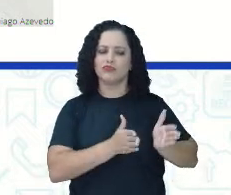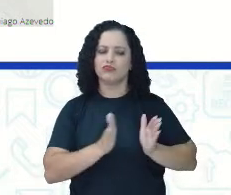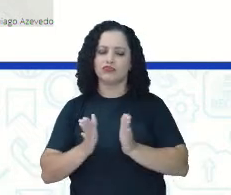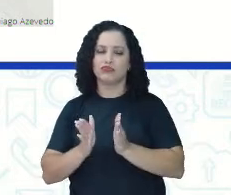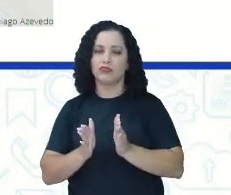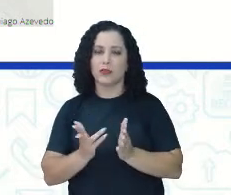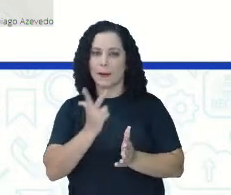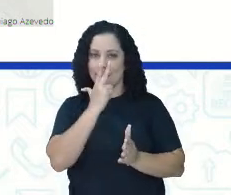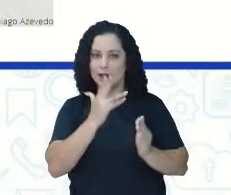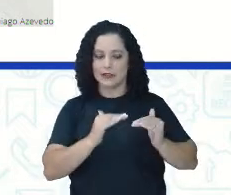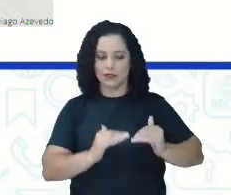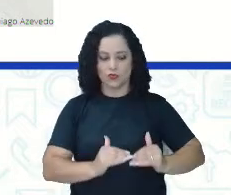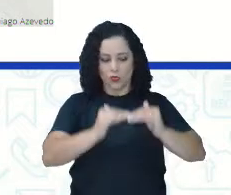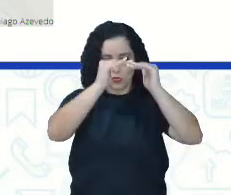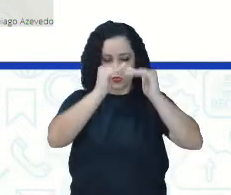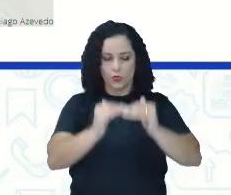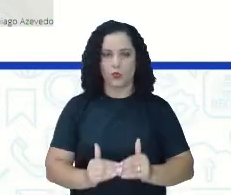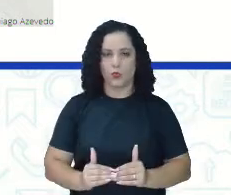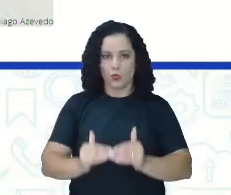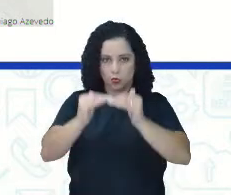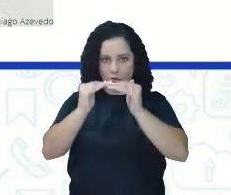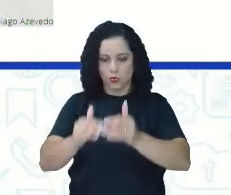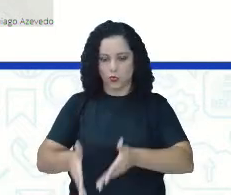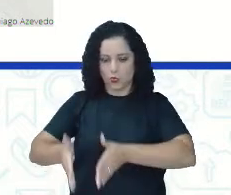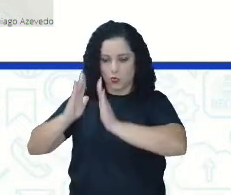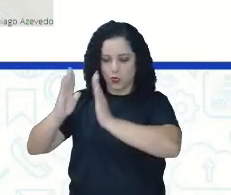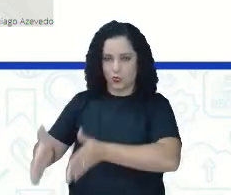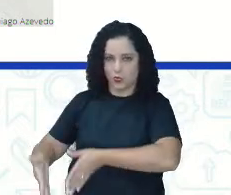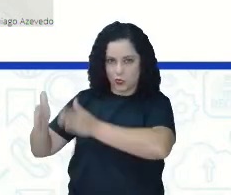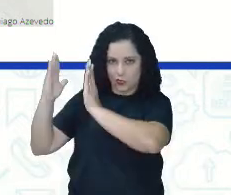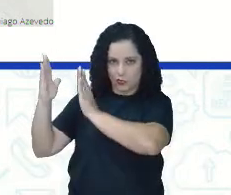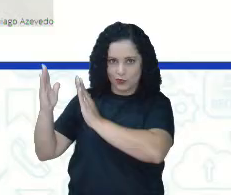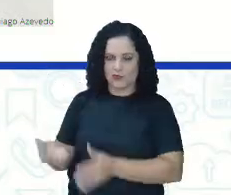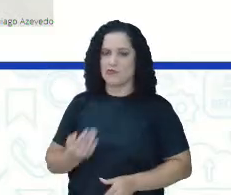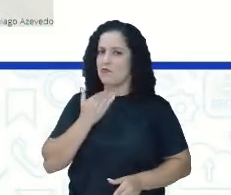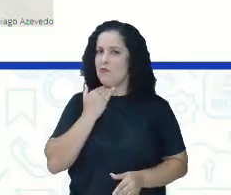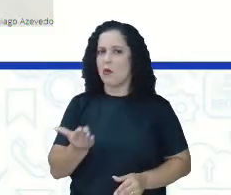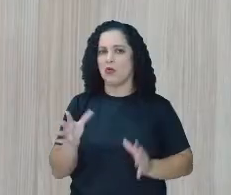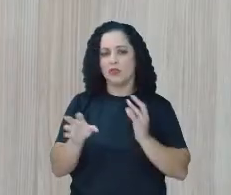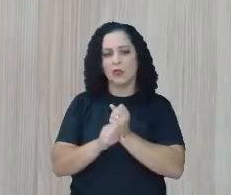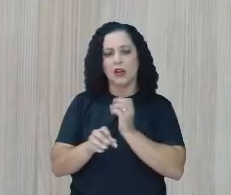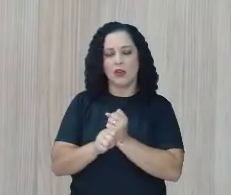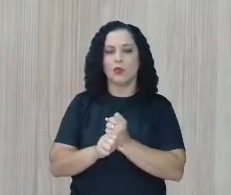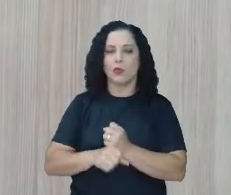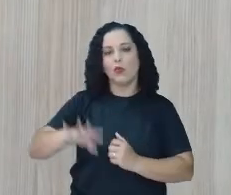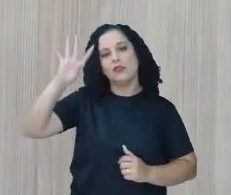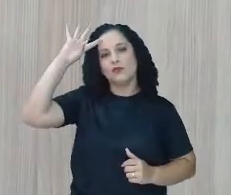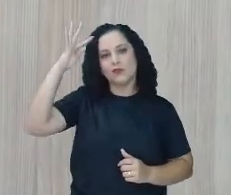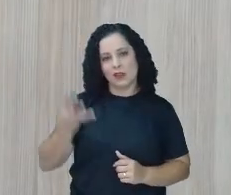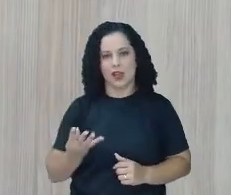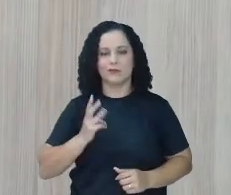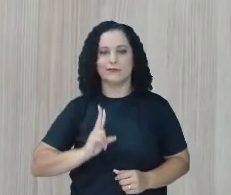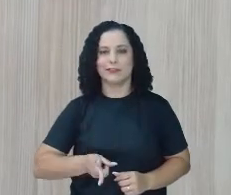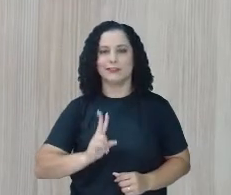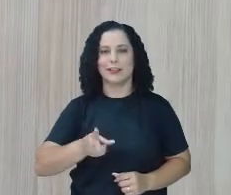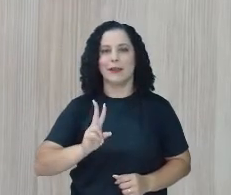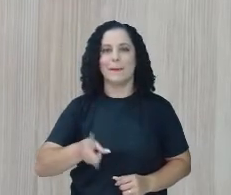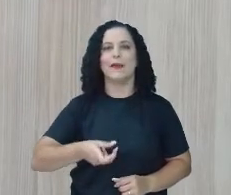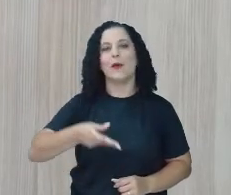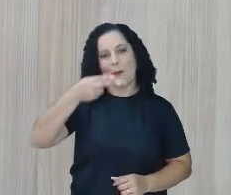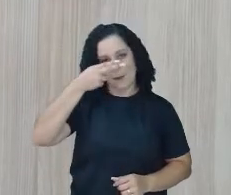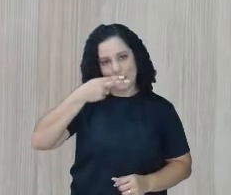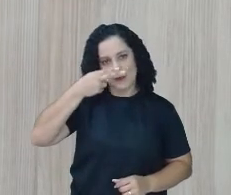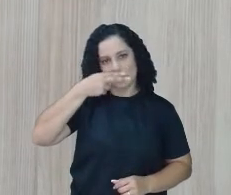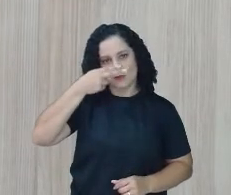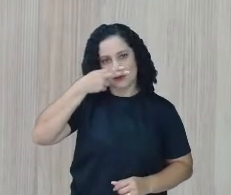em pé, certo? Então você pode notar que não importa o cálculo que você faça, o resultado sempre vai dar aí o